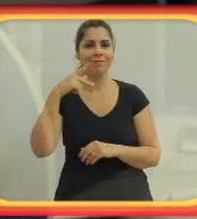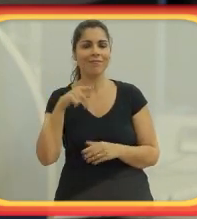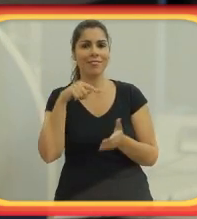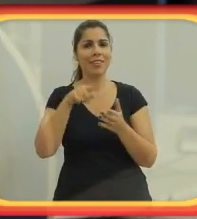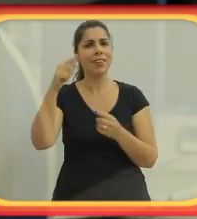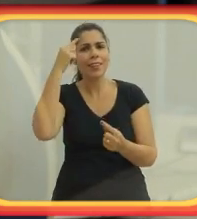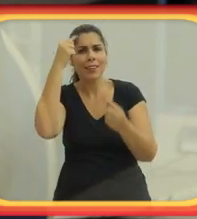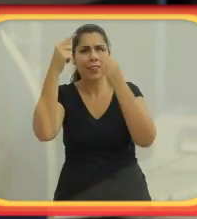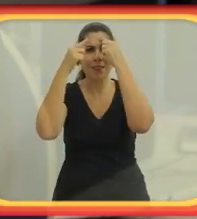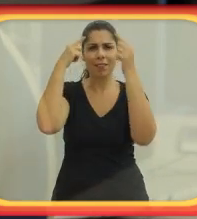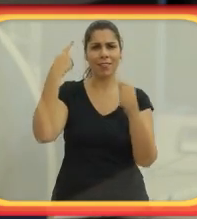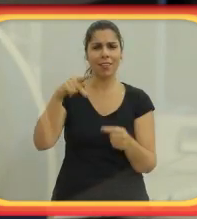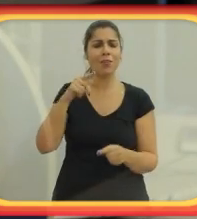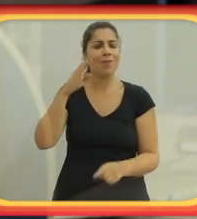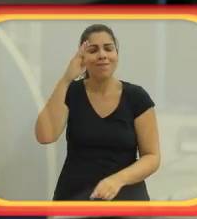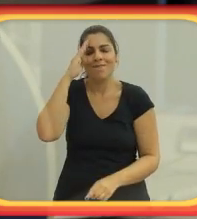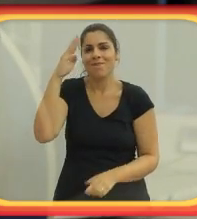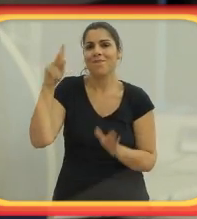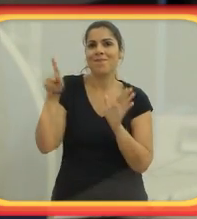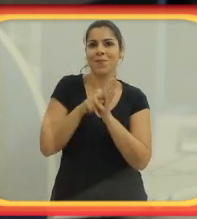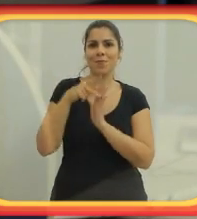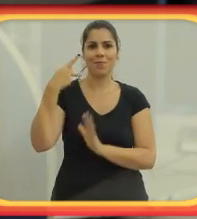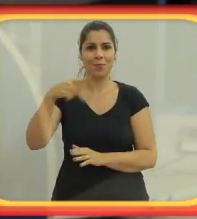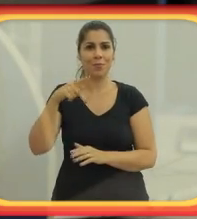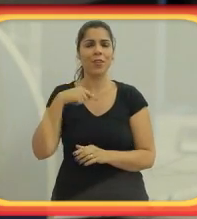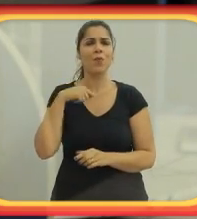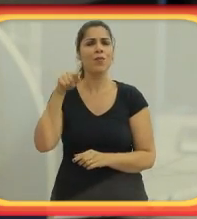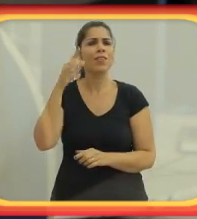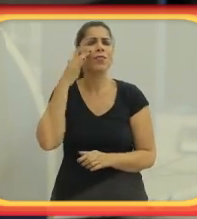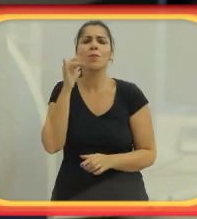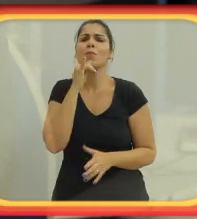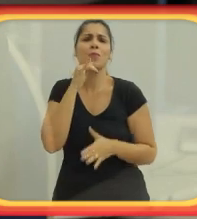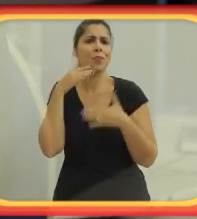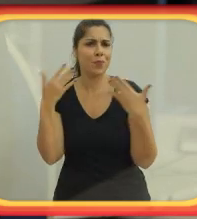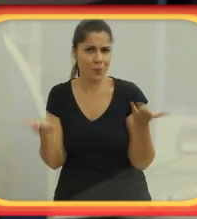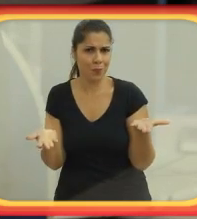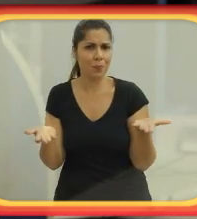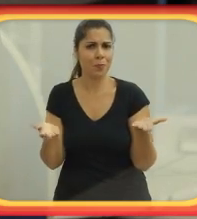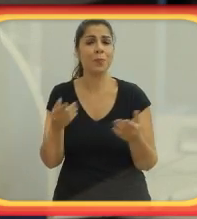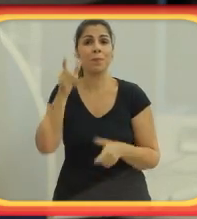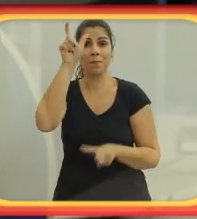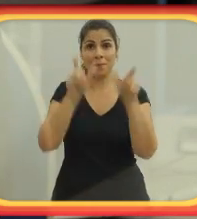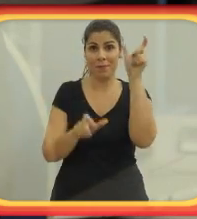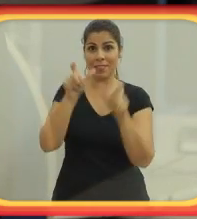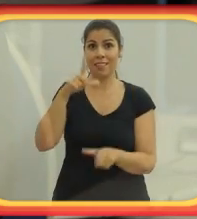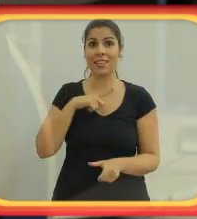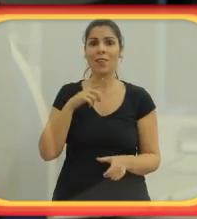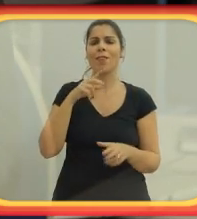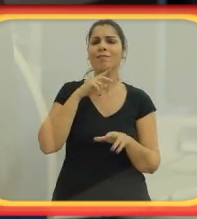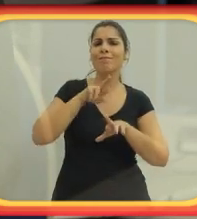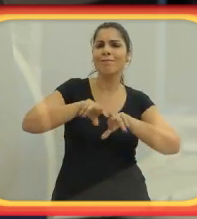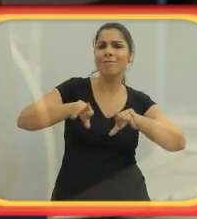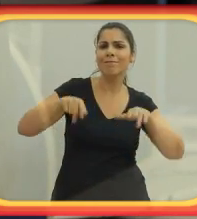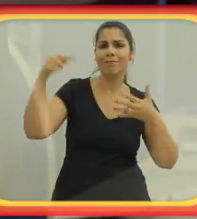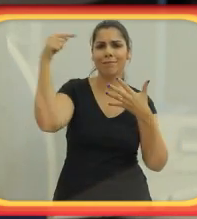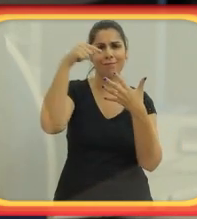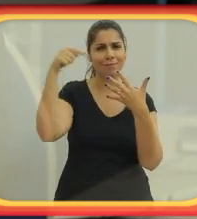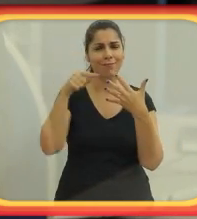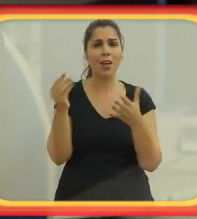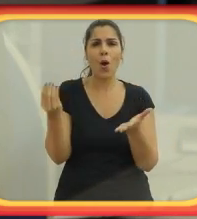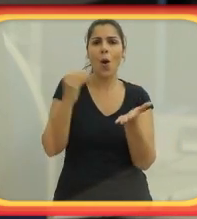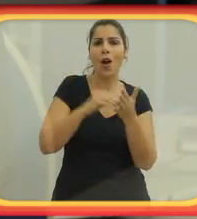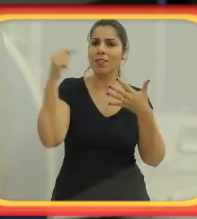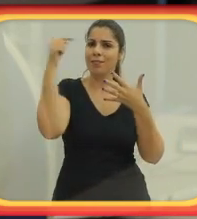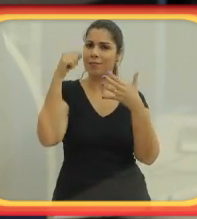bota uma vírgula aqui, bota um ponto, porque a escrita em questão dela